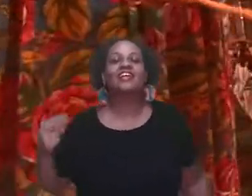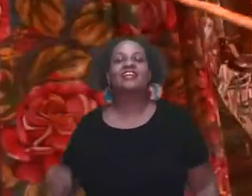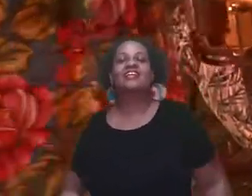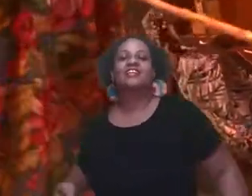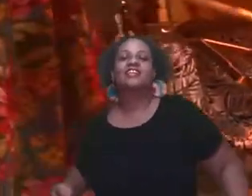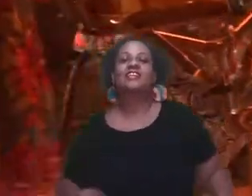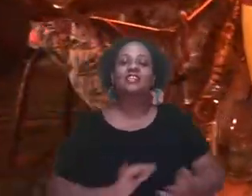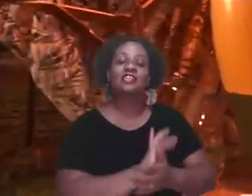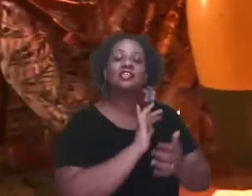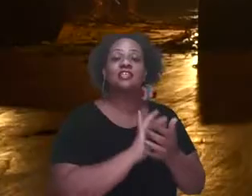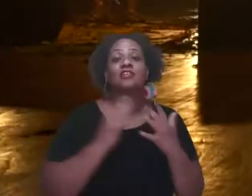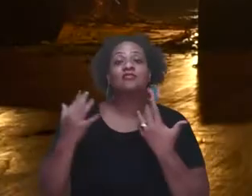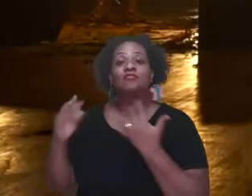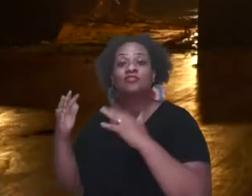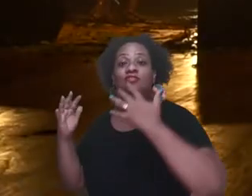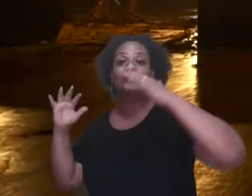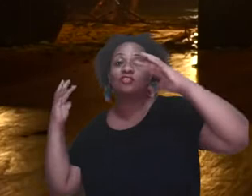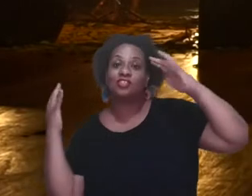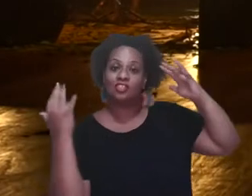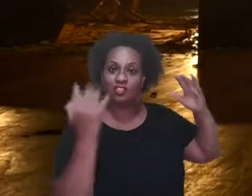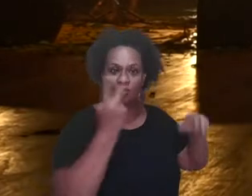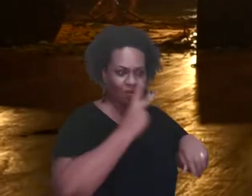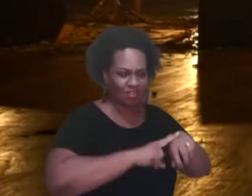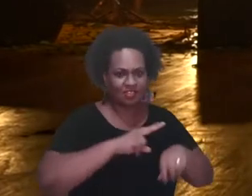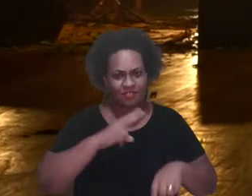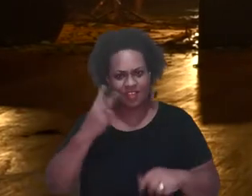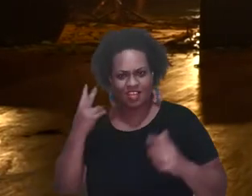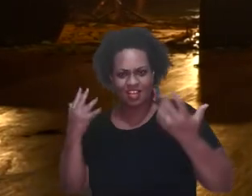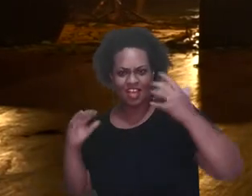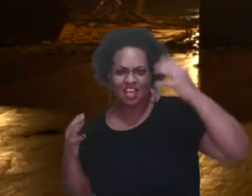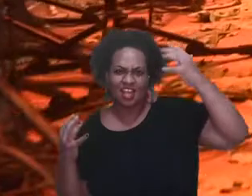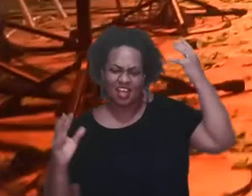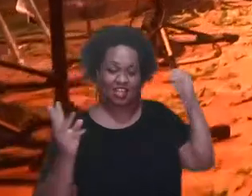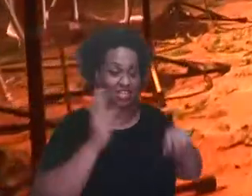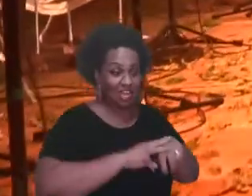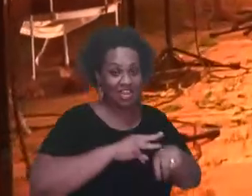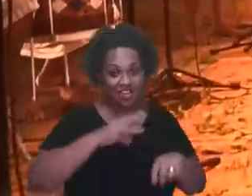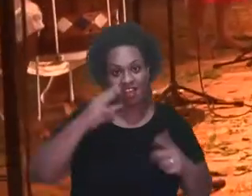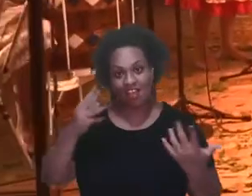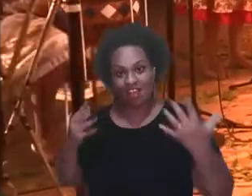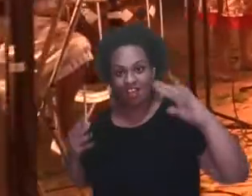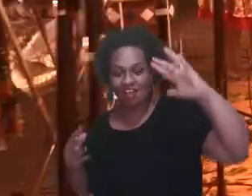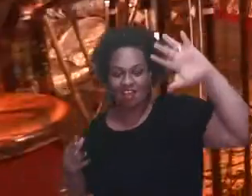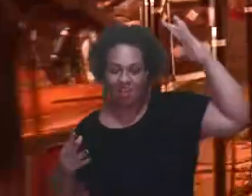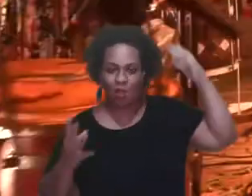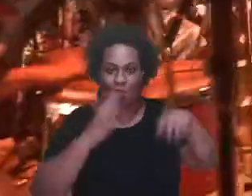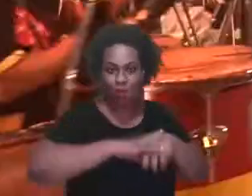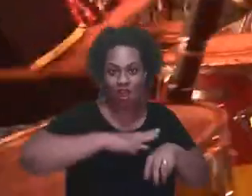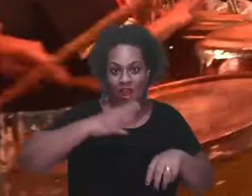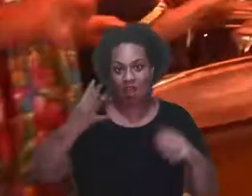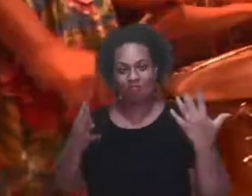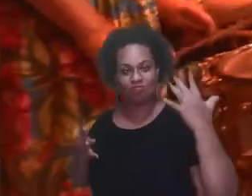espelho dele dele dele dele dele dele dele dele dele dele dele dele dele dele dele